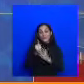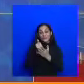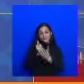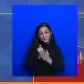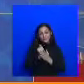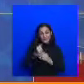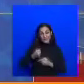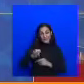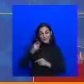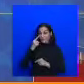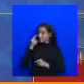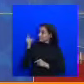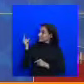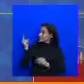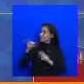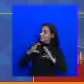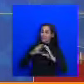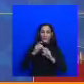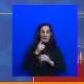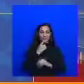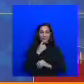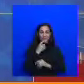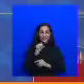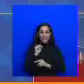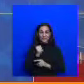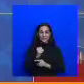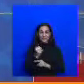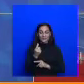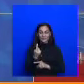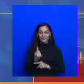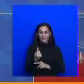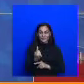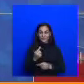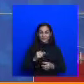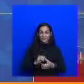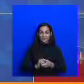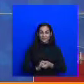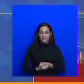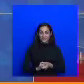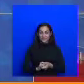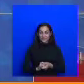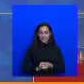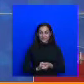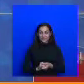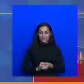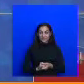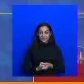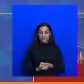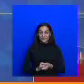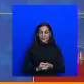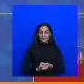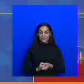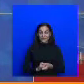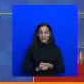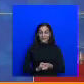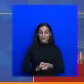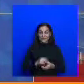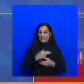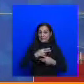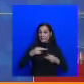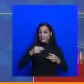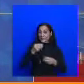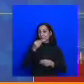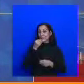número chegando. Bola vermelha 81. Vermelha número 81. São